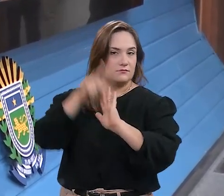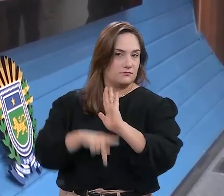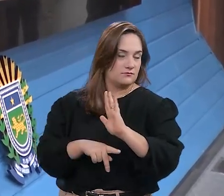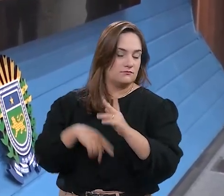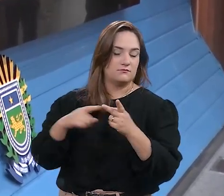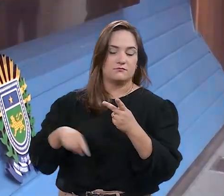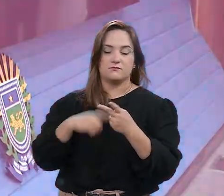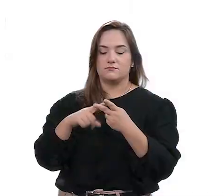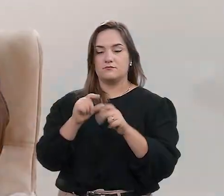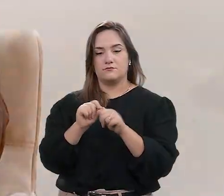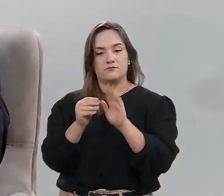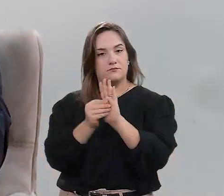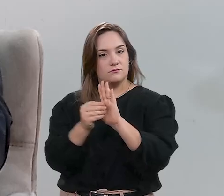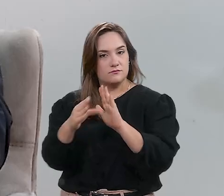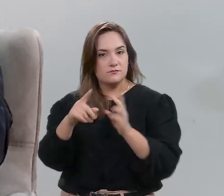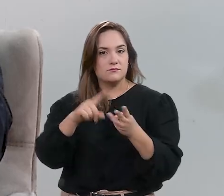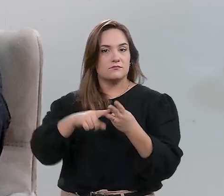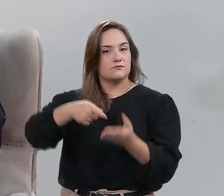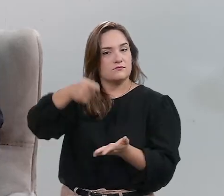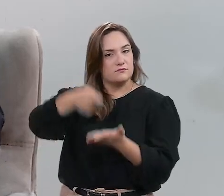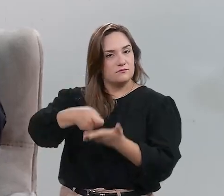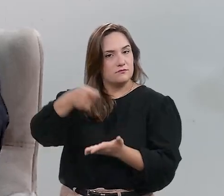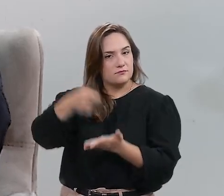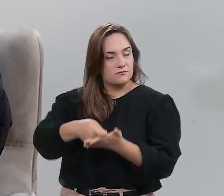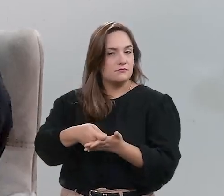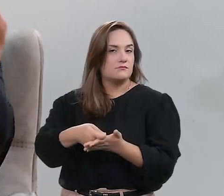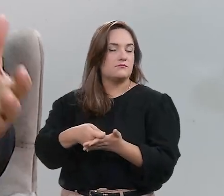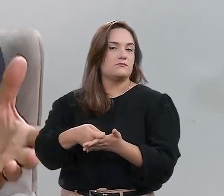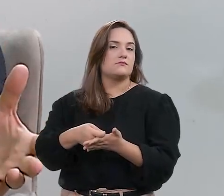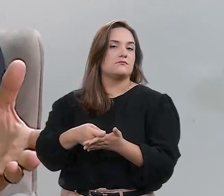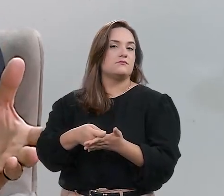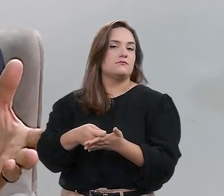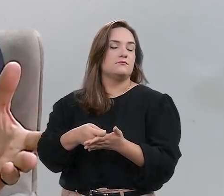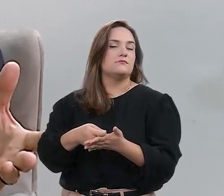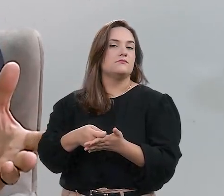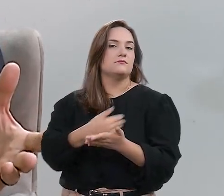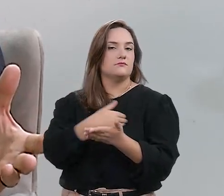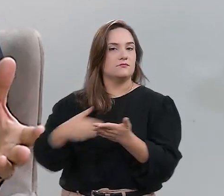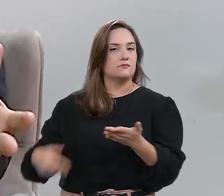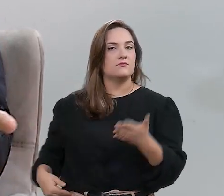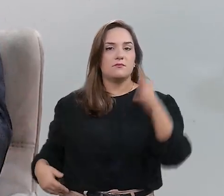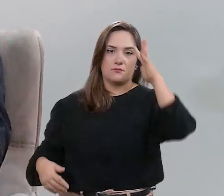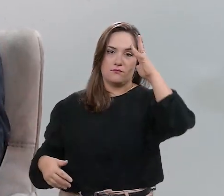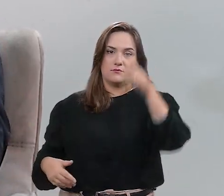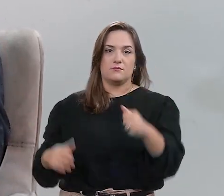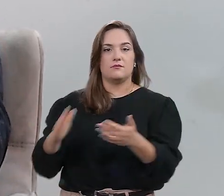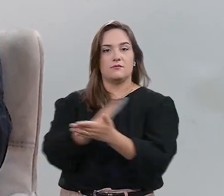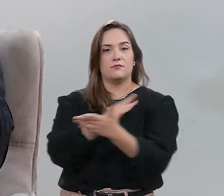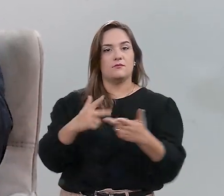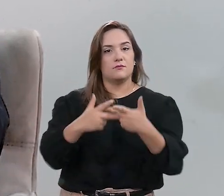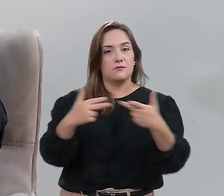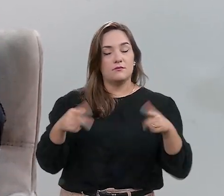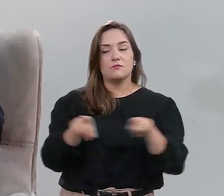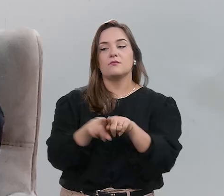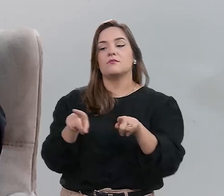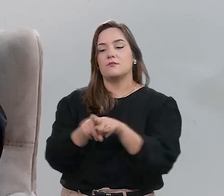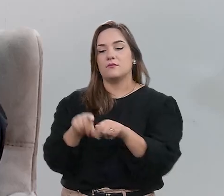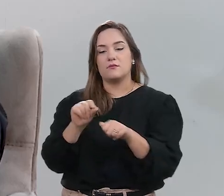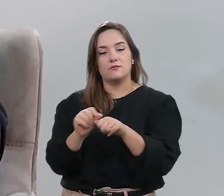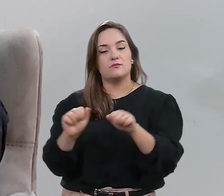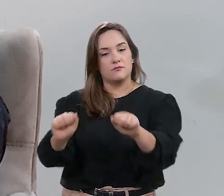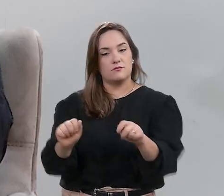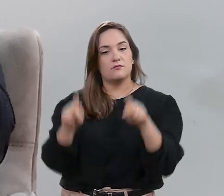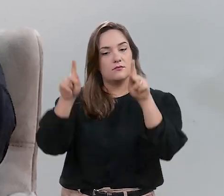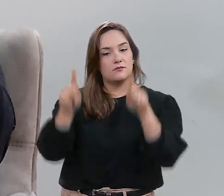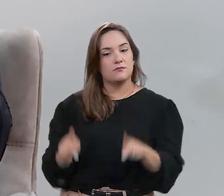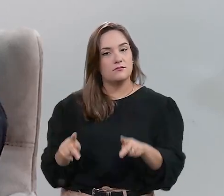projetos de lei, fazendo as indicações, cobrando providências do governo do estado, também fazendo